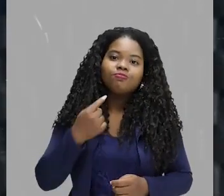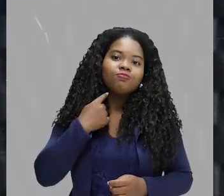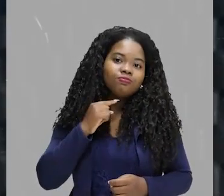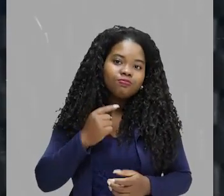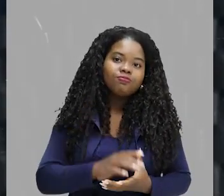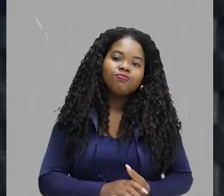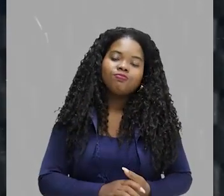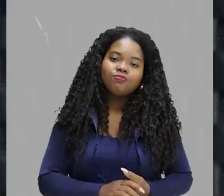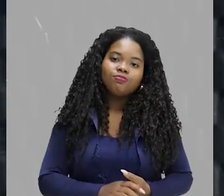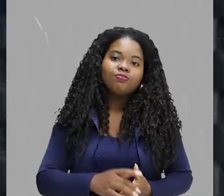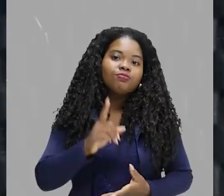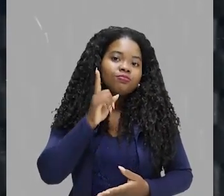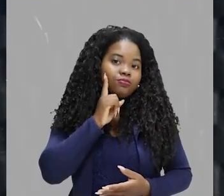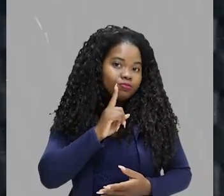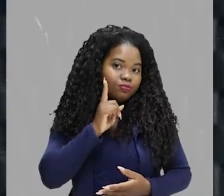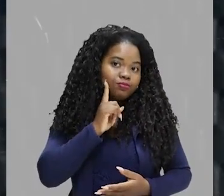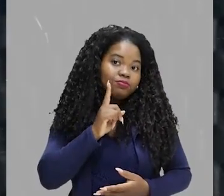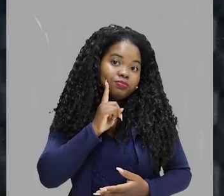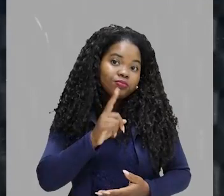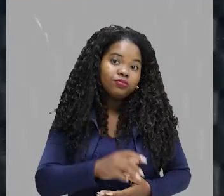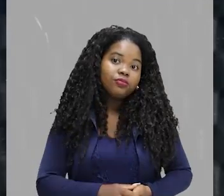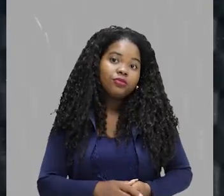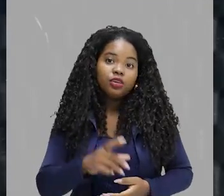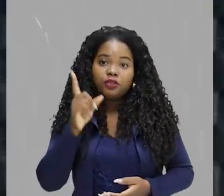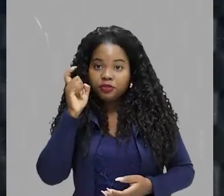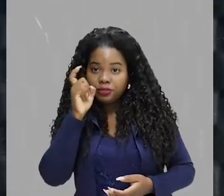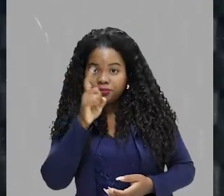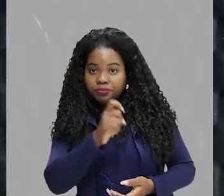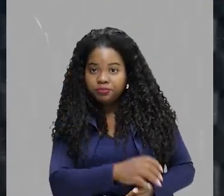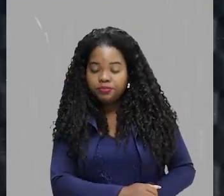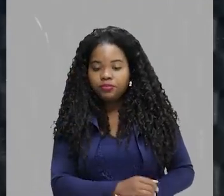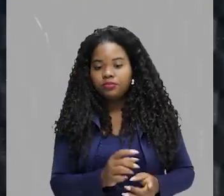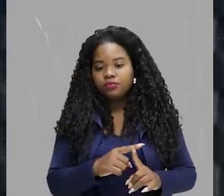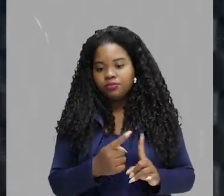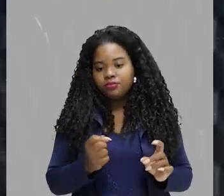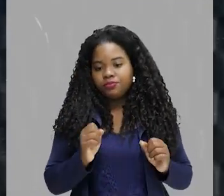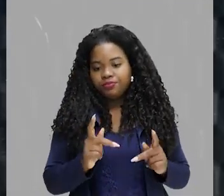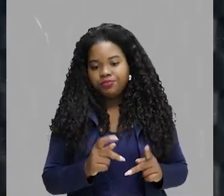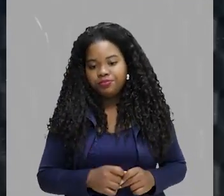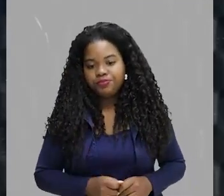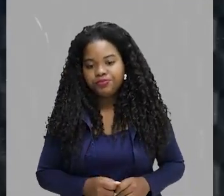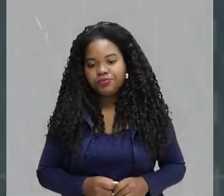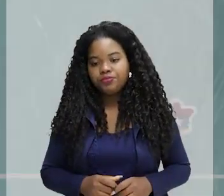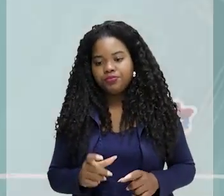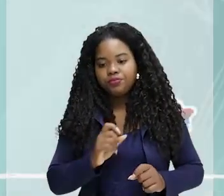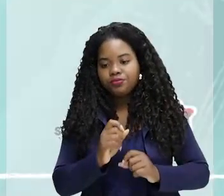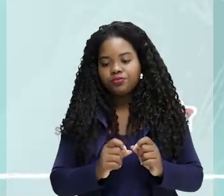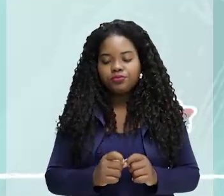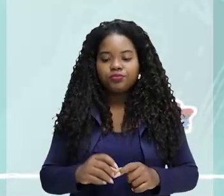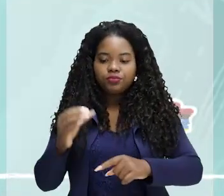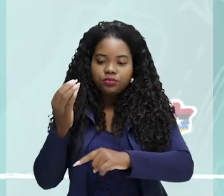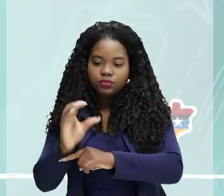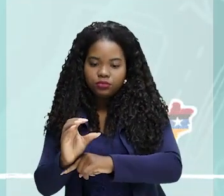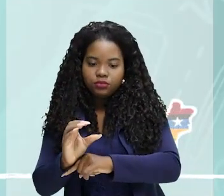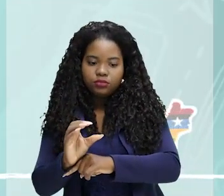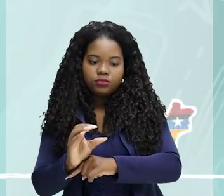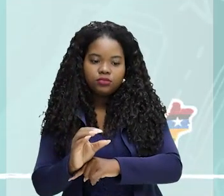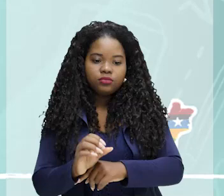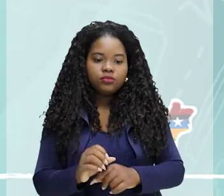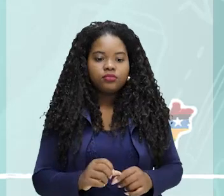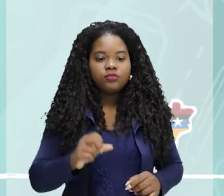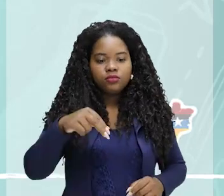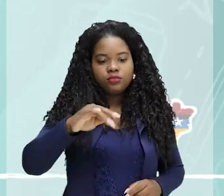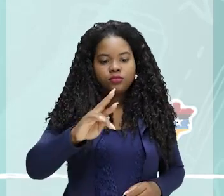Estados Unidos. E aí fica difícil, né? Fica complicado. Mas tudo bem. Gases poluentes como dióxido de carbono,